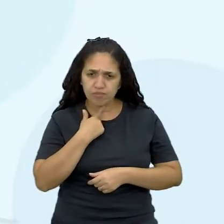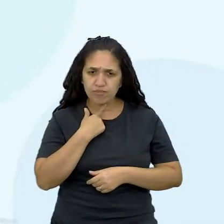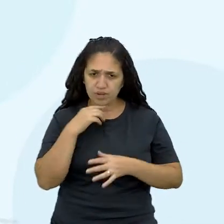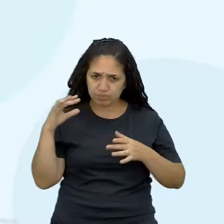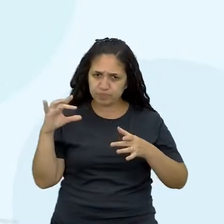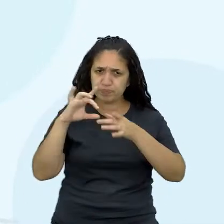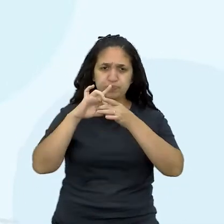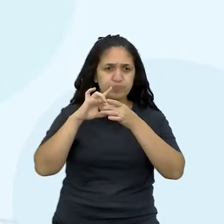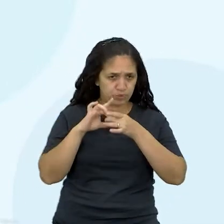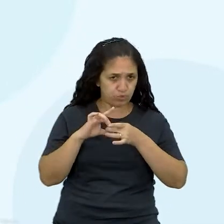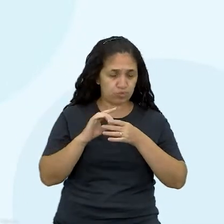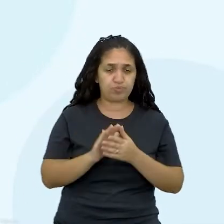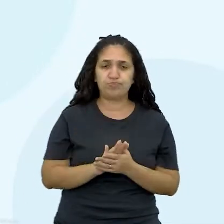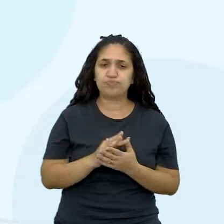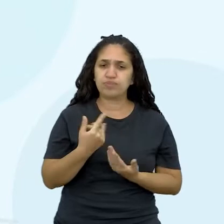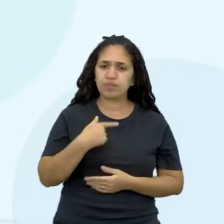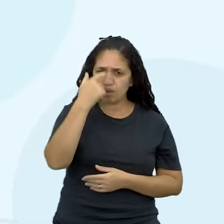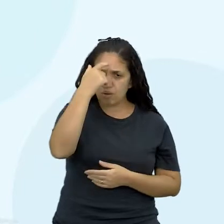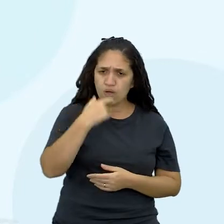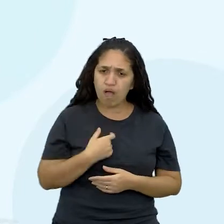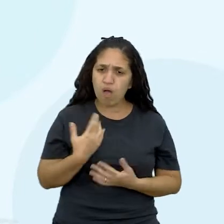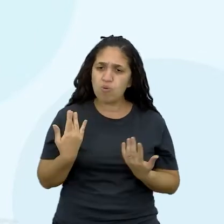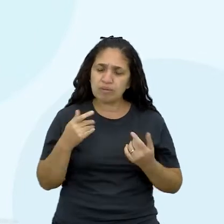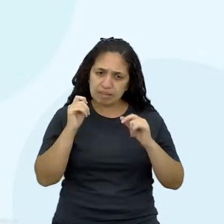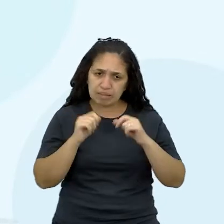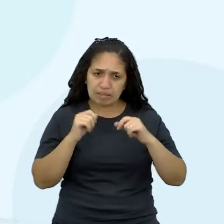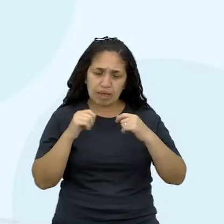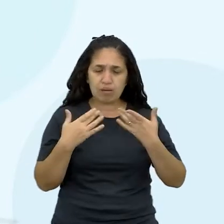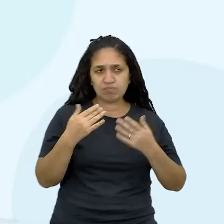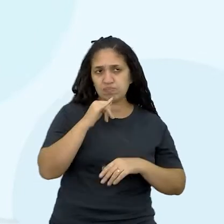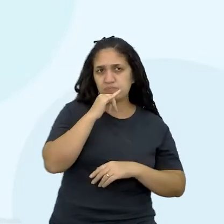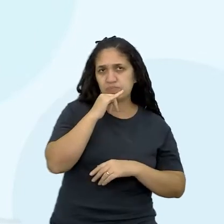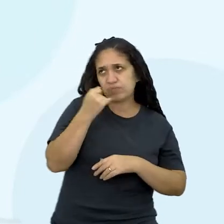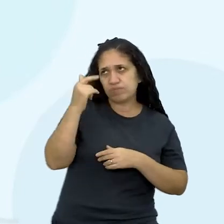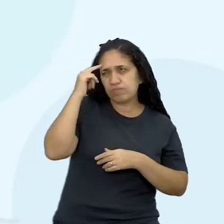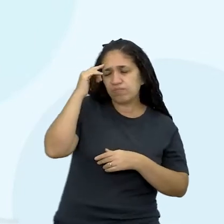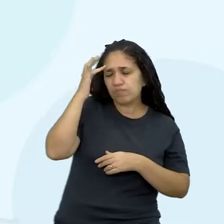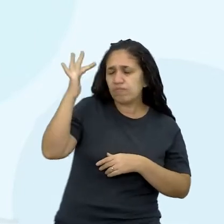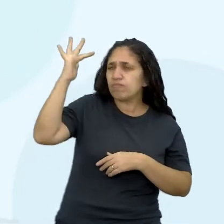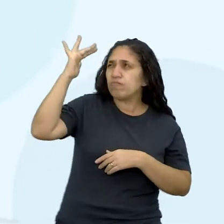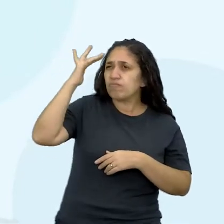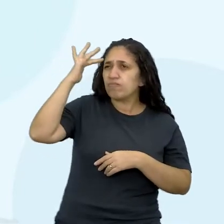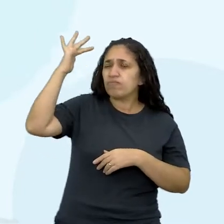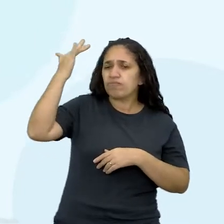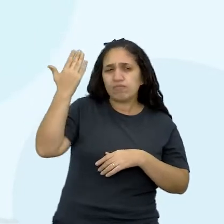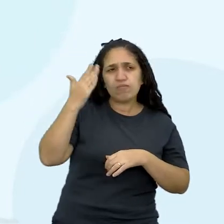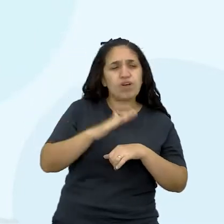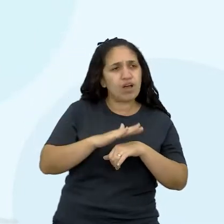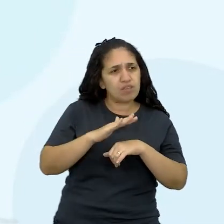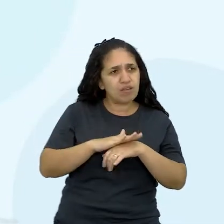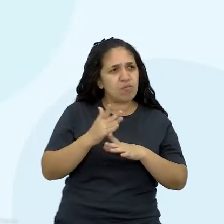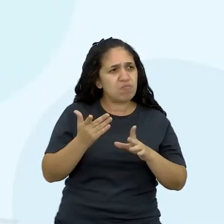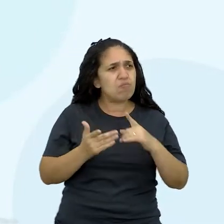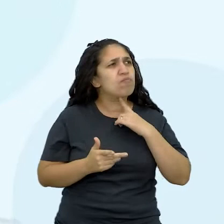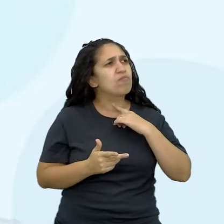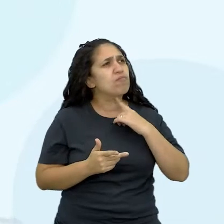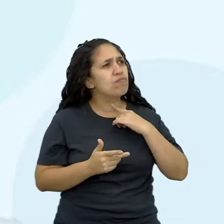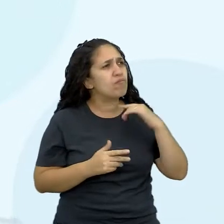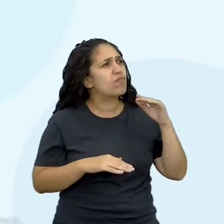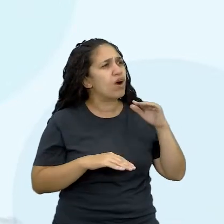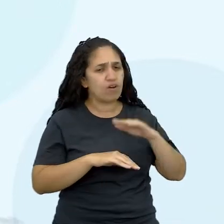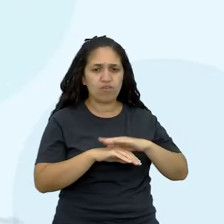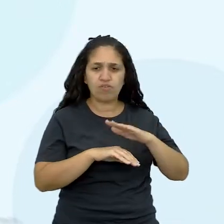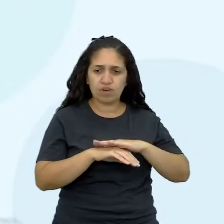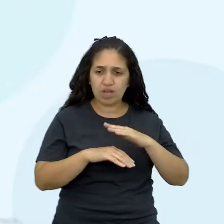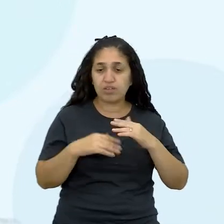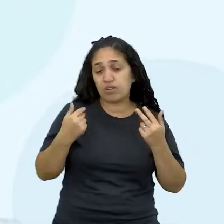desejos. Então, se eu consigo realizar, por exemplo, os meus sonhos, se eu consigo realizar os meus desejos, se